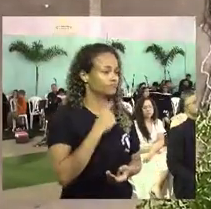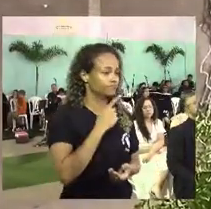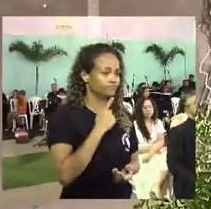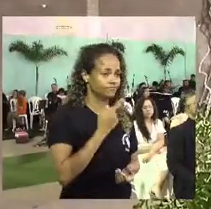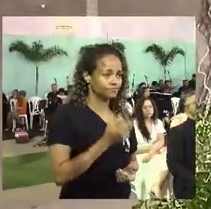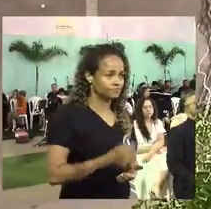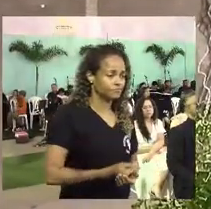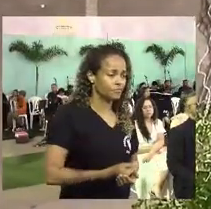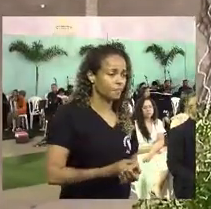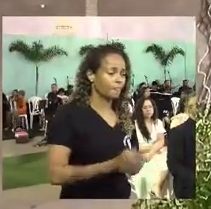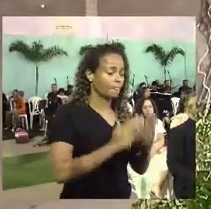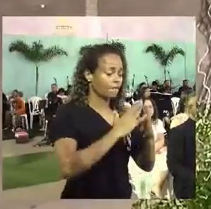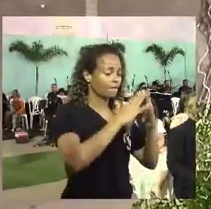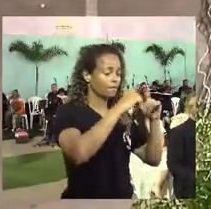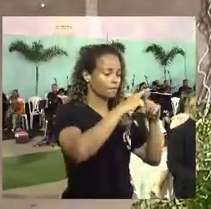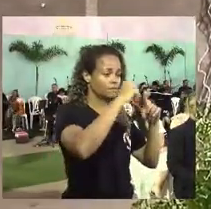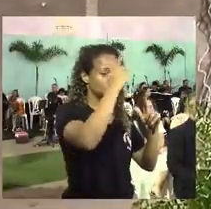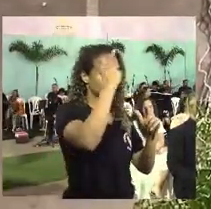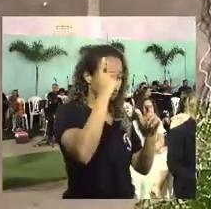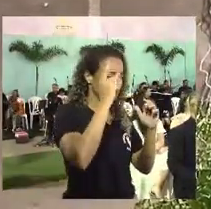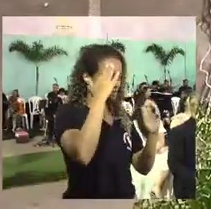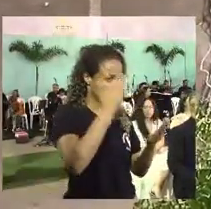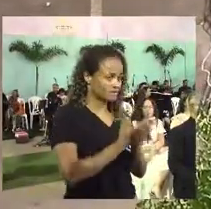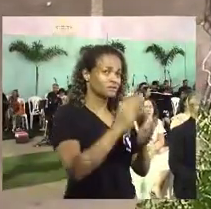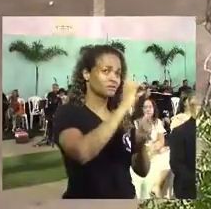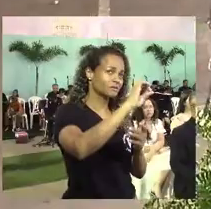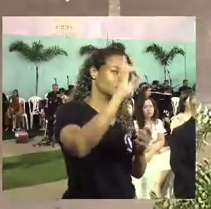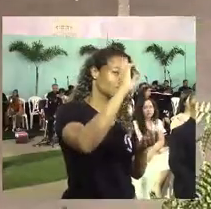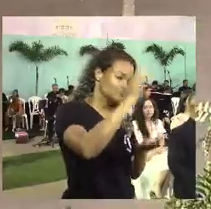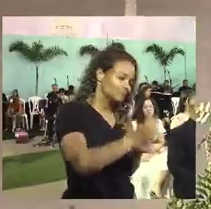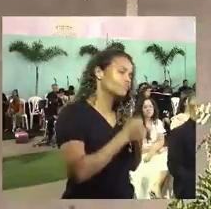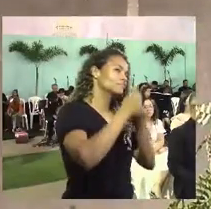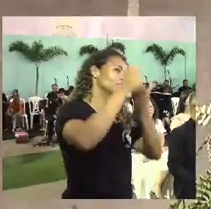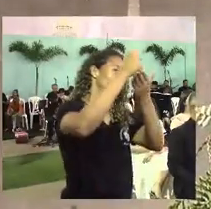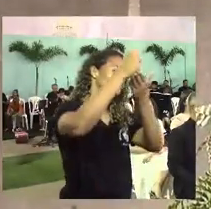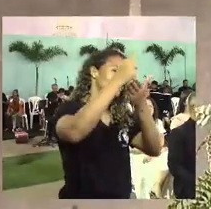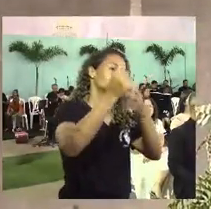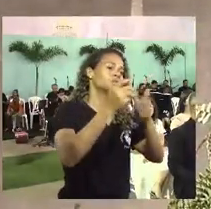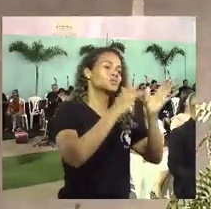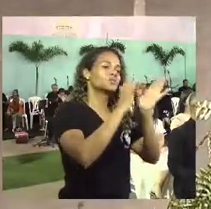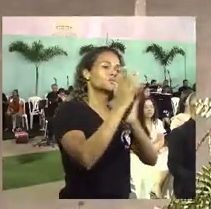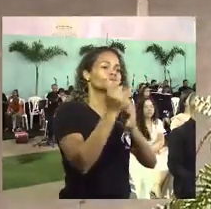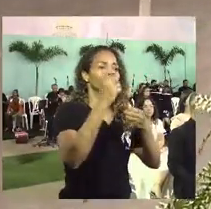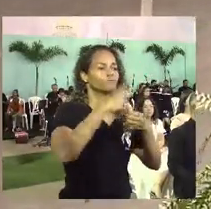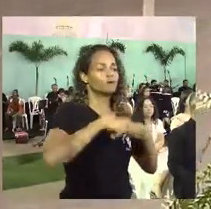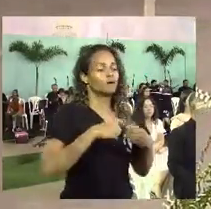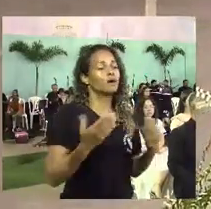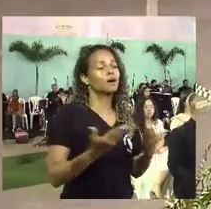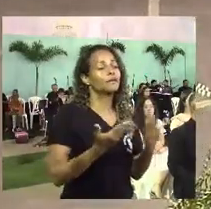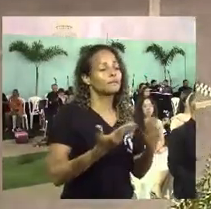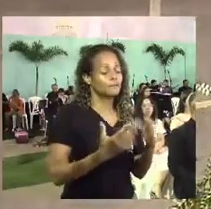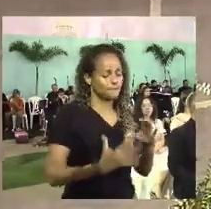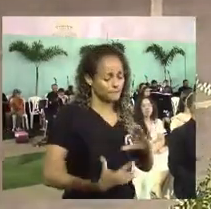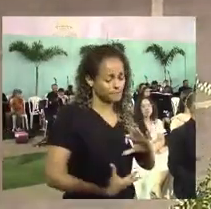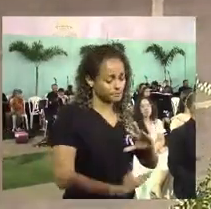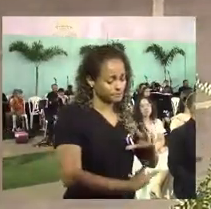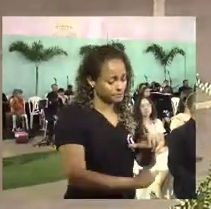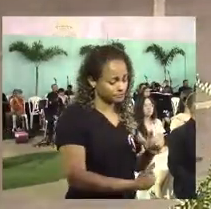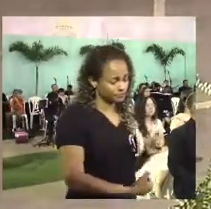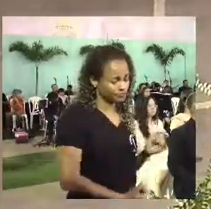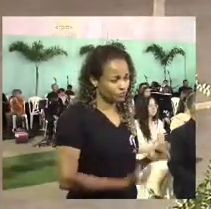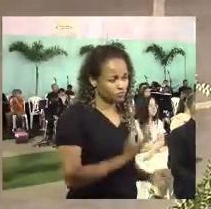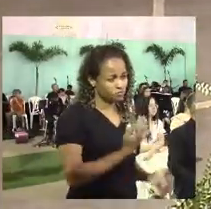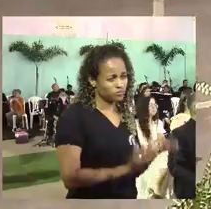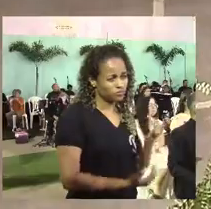igreja subiu a igreja foi arrebatada Jesus voltou e agora a terra começará a pegar fogo